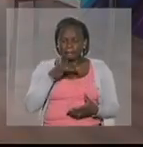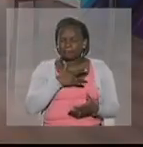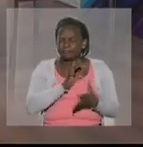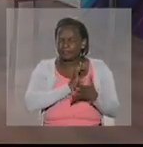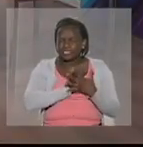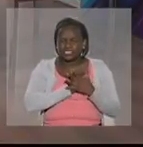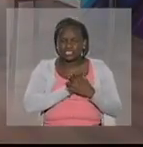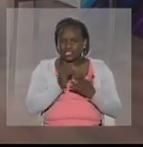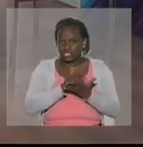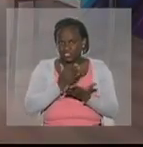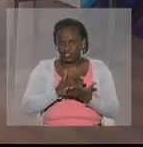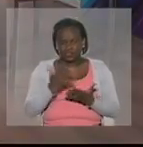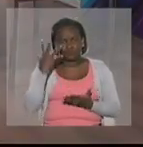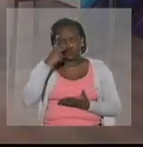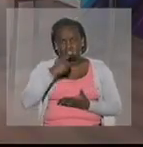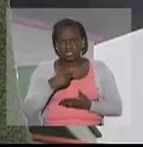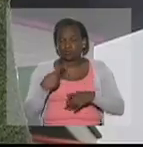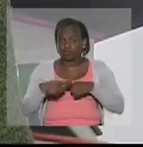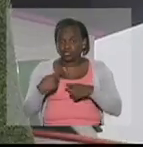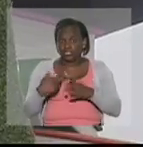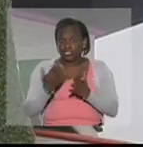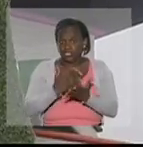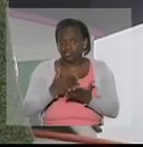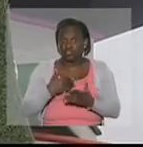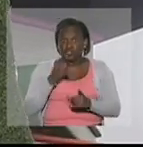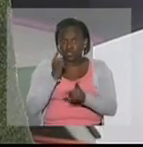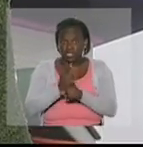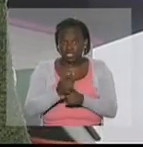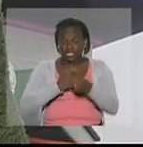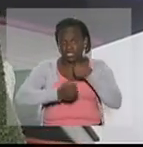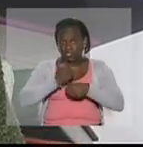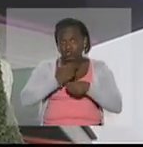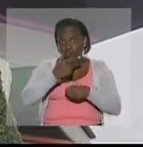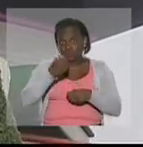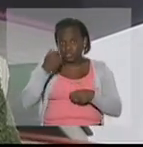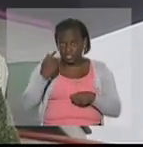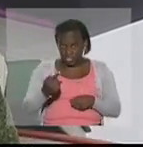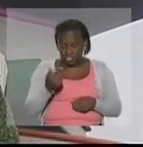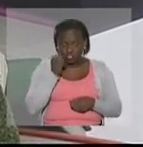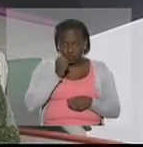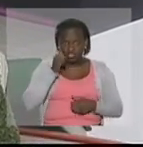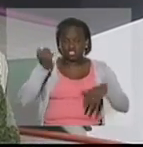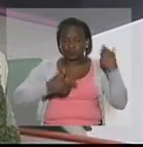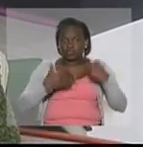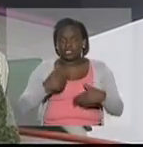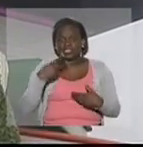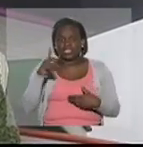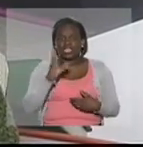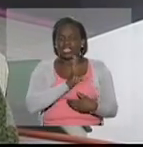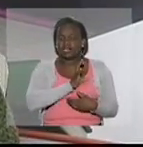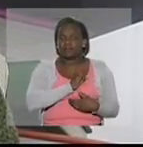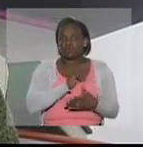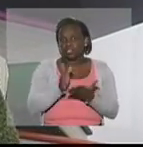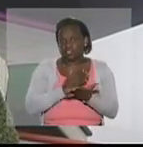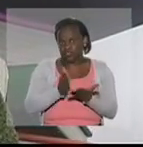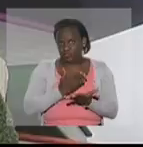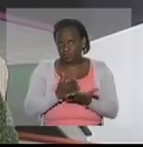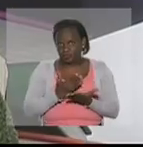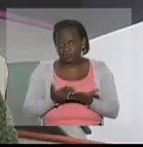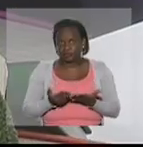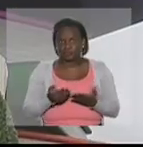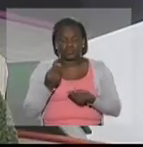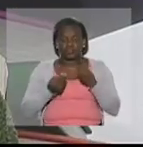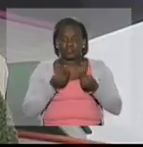livros nossa foi lindo porque esse livro eu encontrei em 2007 e ela do amor que ela tem pelos